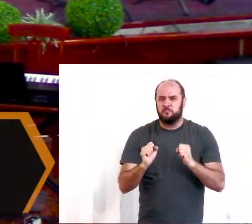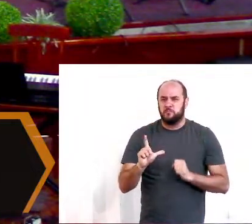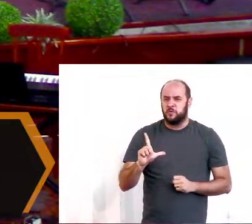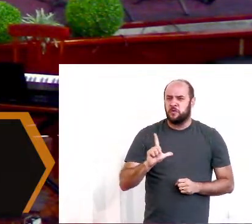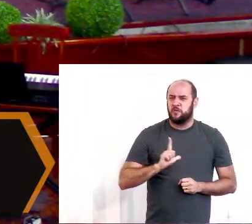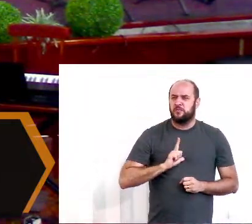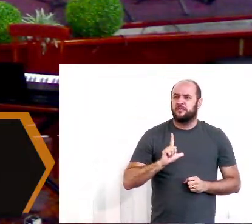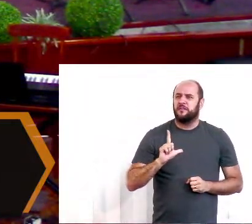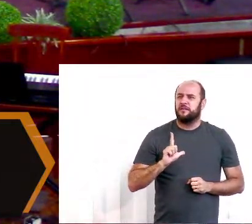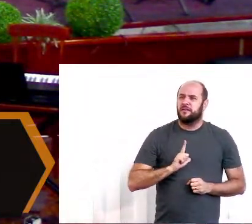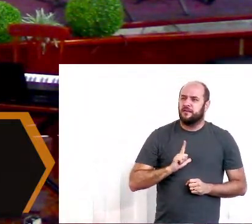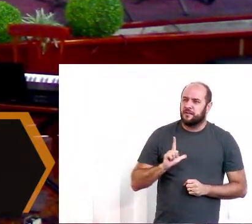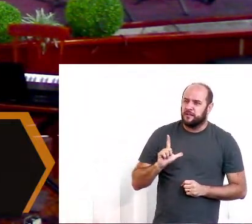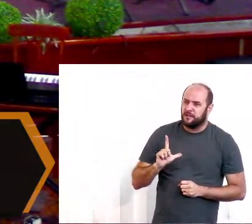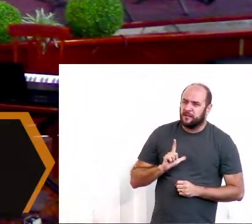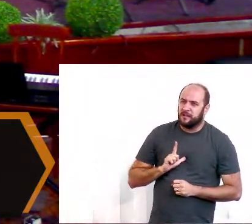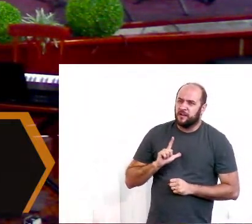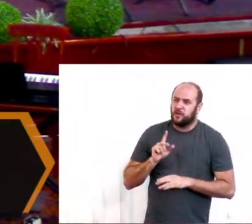certo que é